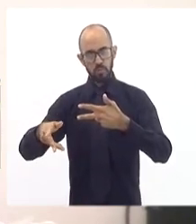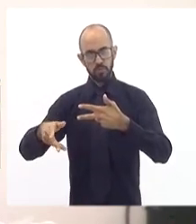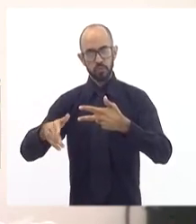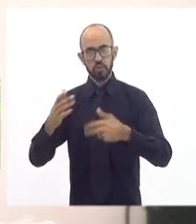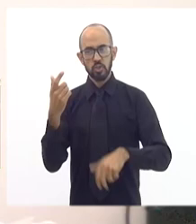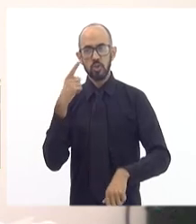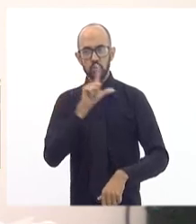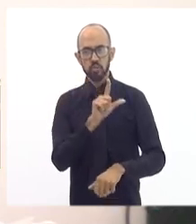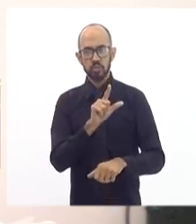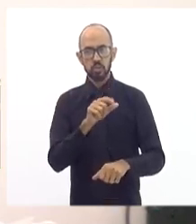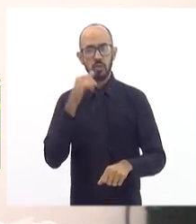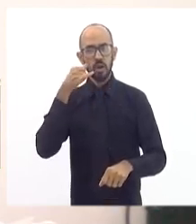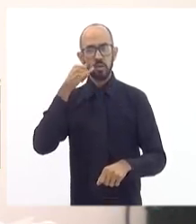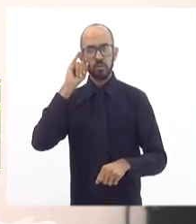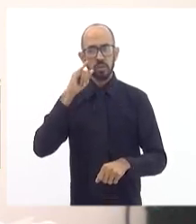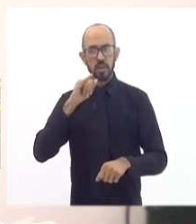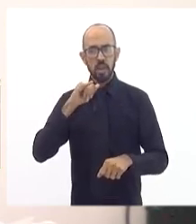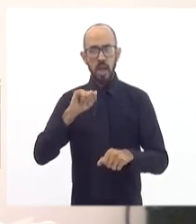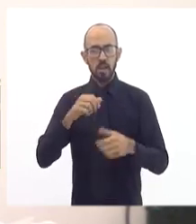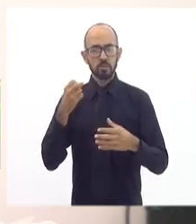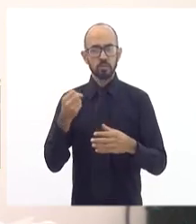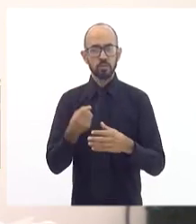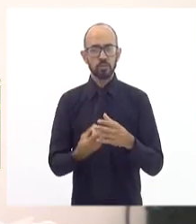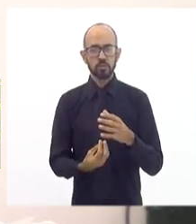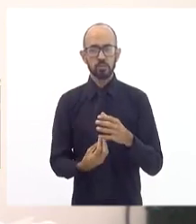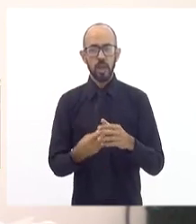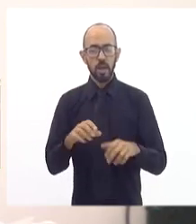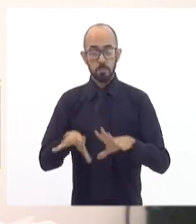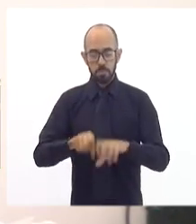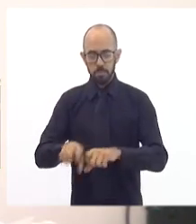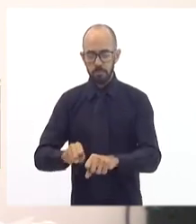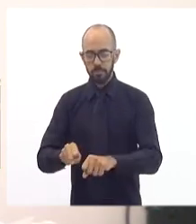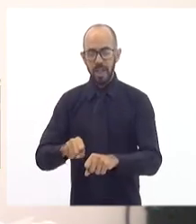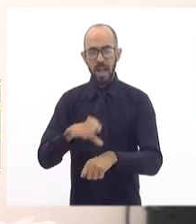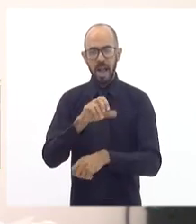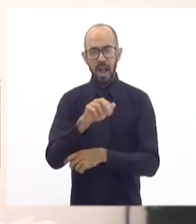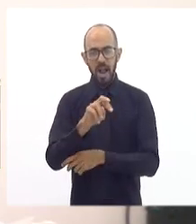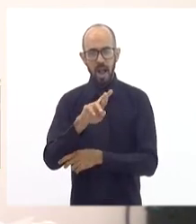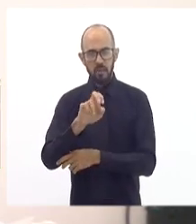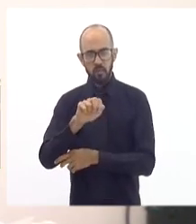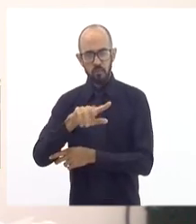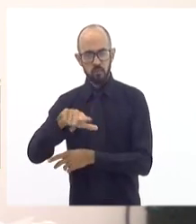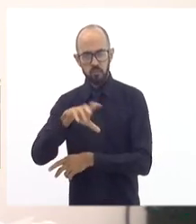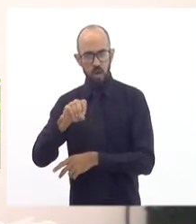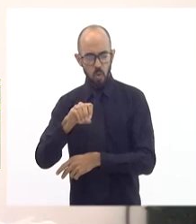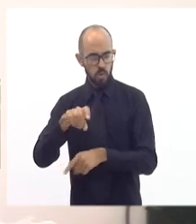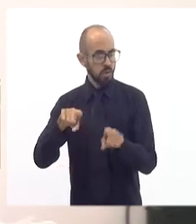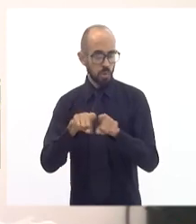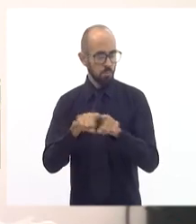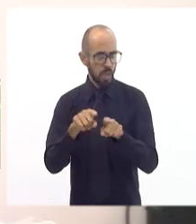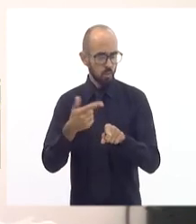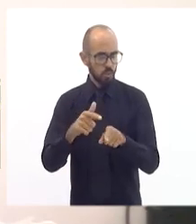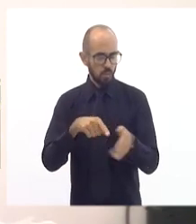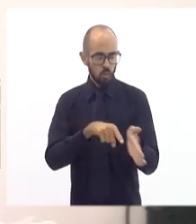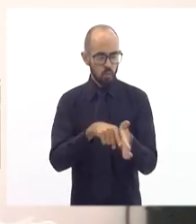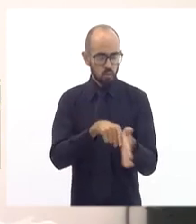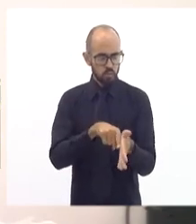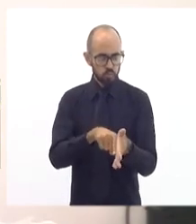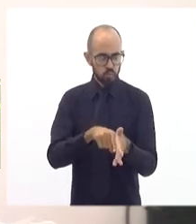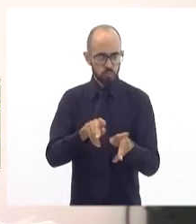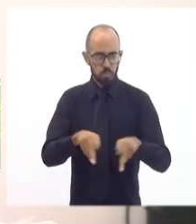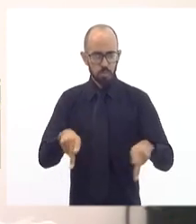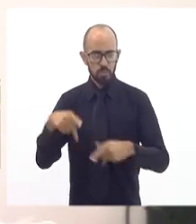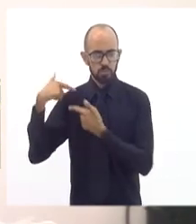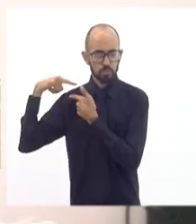construção da maior mina de carvão a céu aberto da América Latina que também não teve consulta de pau dos comunidades tradicionais Nós não pedimos a